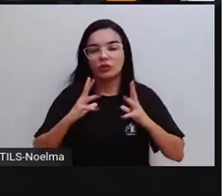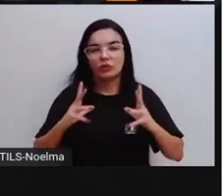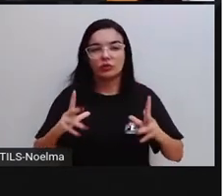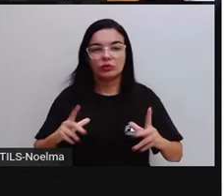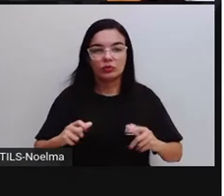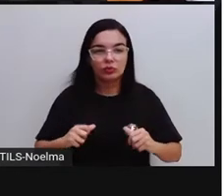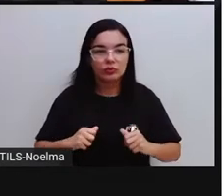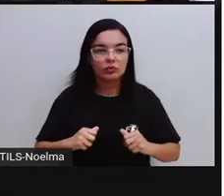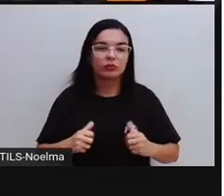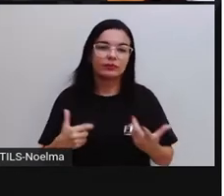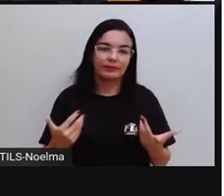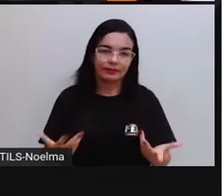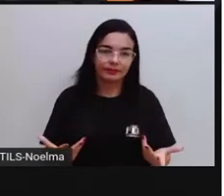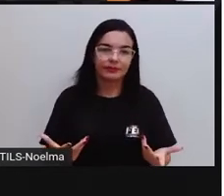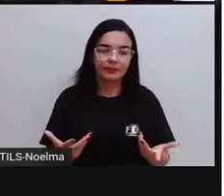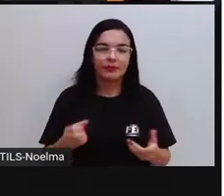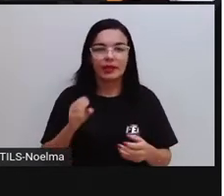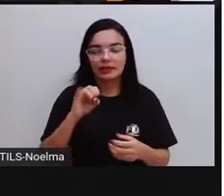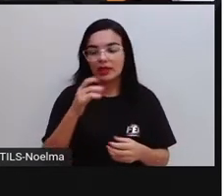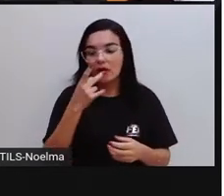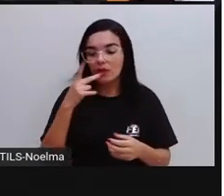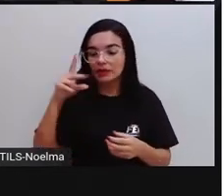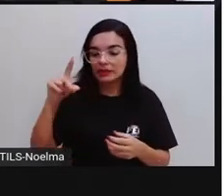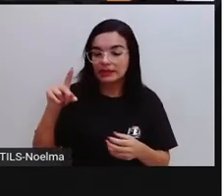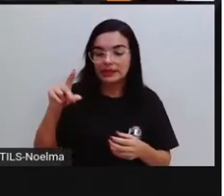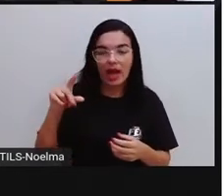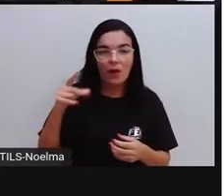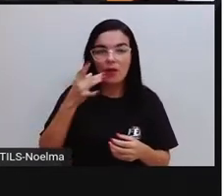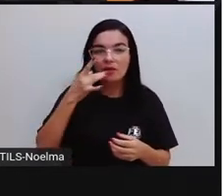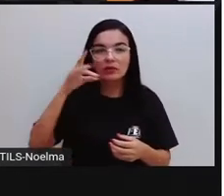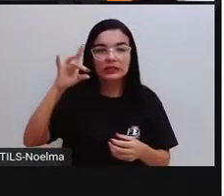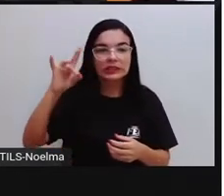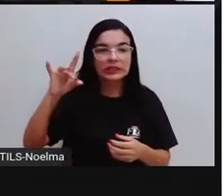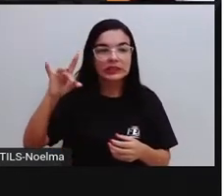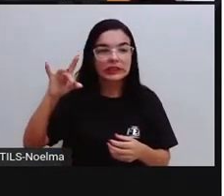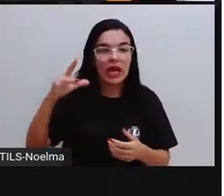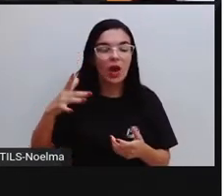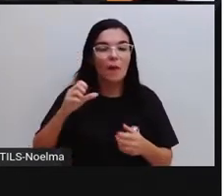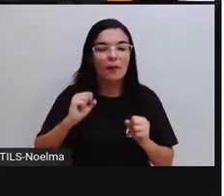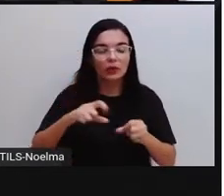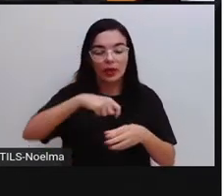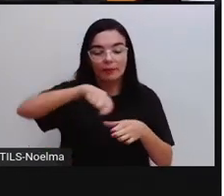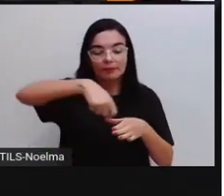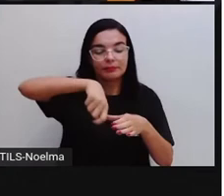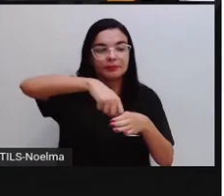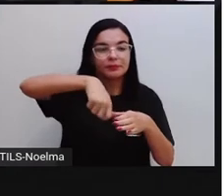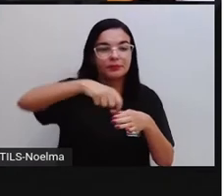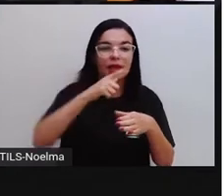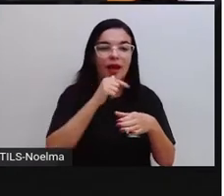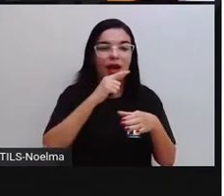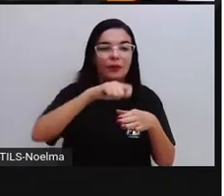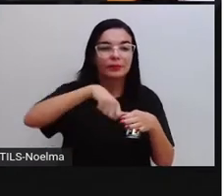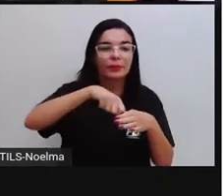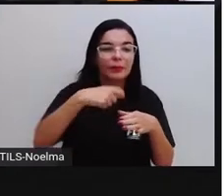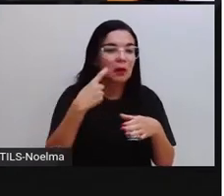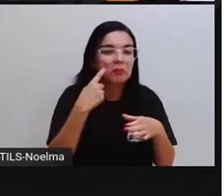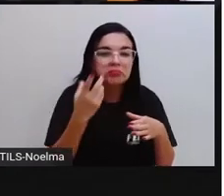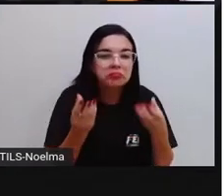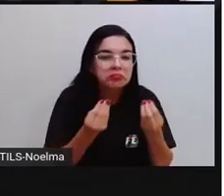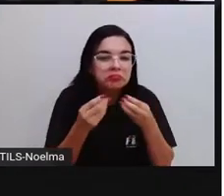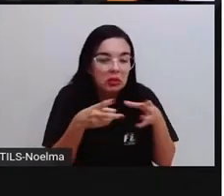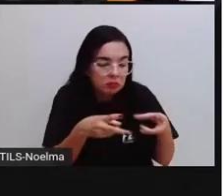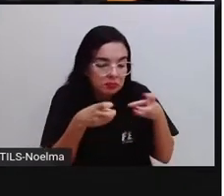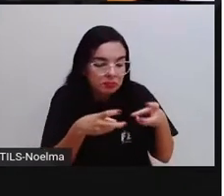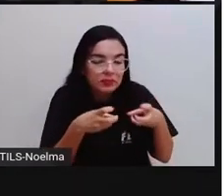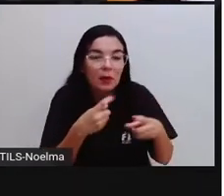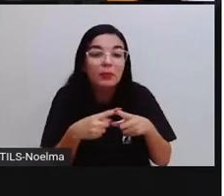O sal ali, ele é dissolvido através da água, né? Vai se misturar ali e não tem como a gente identificar mais o sal